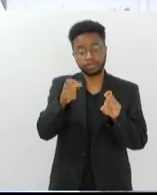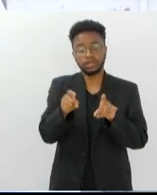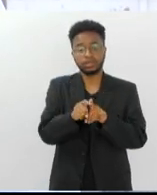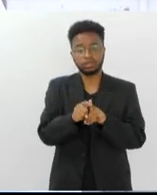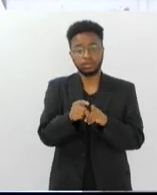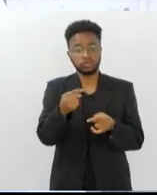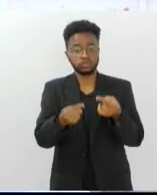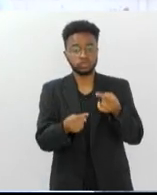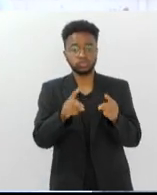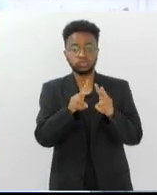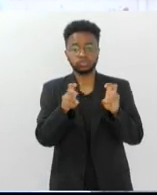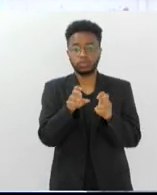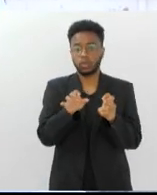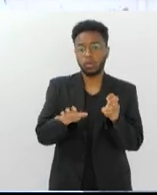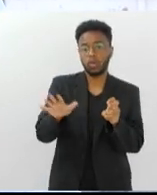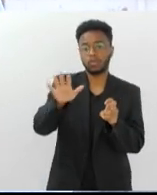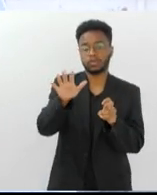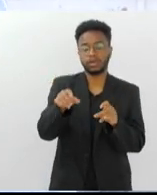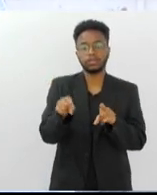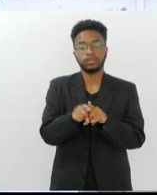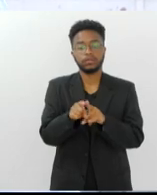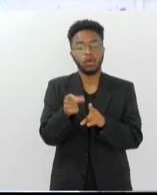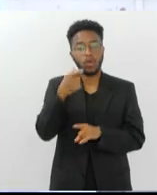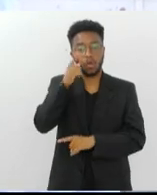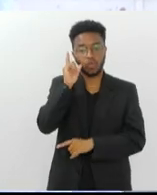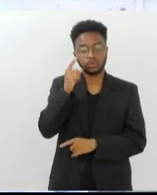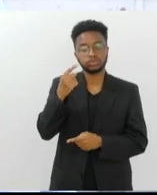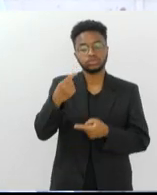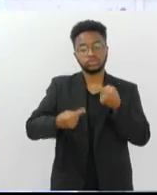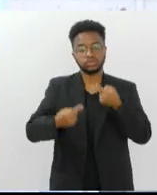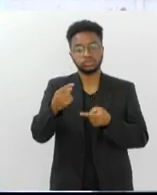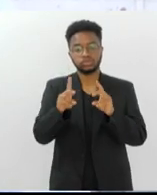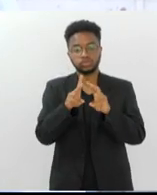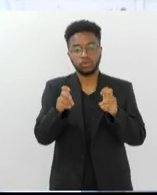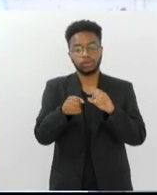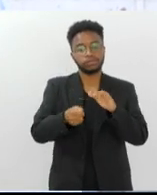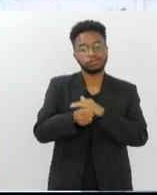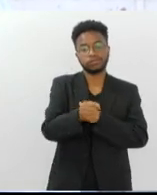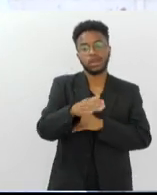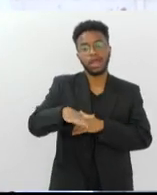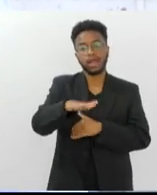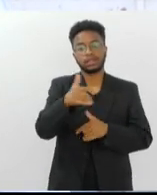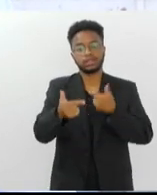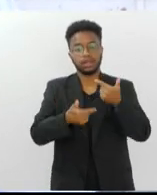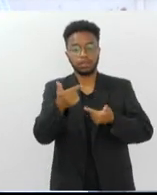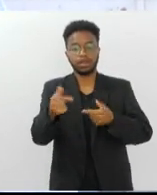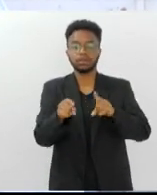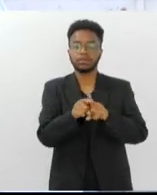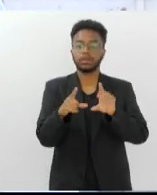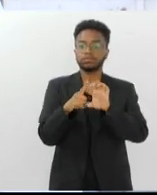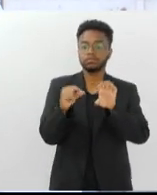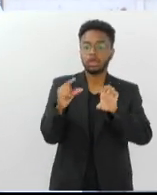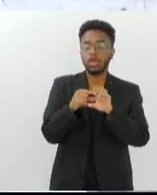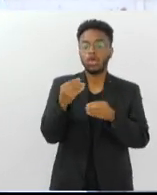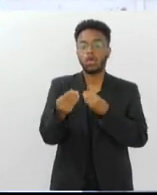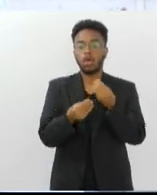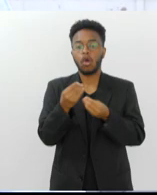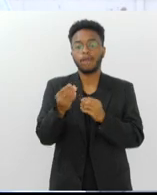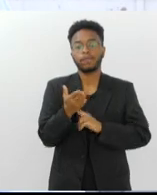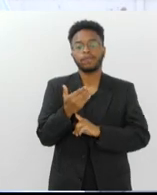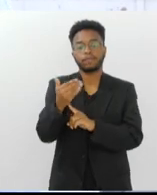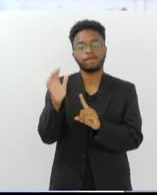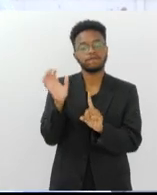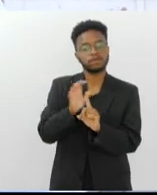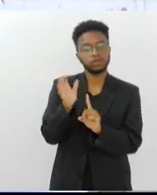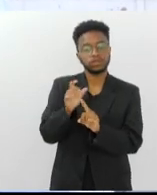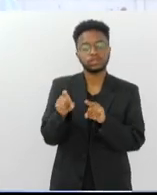comunidades também. Nós discutimos ontem a questão do mercado de trabalho, do empreendedorismo, o impacto das tecnologias. Discutimos,